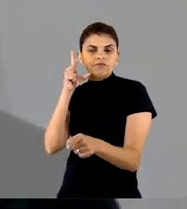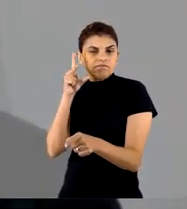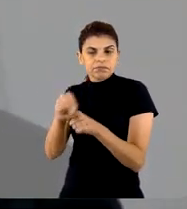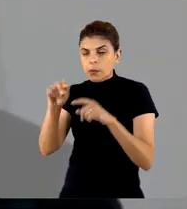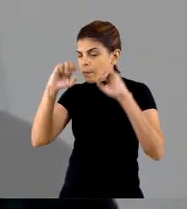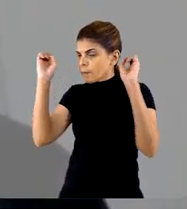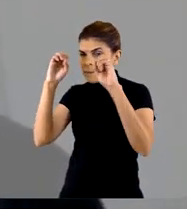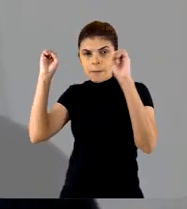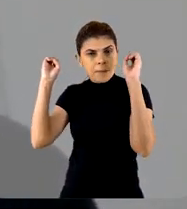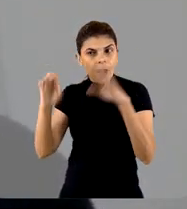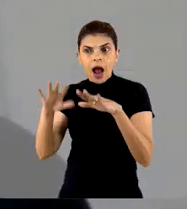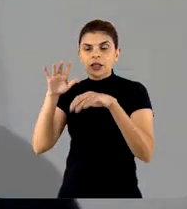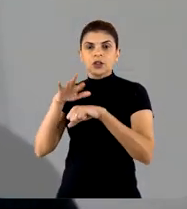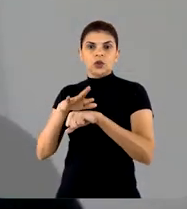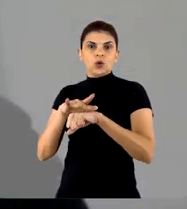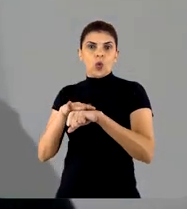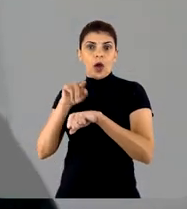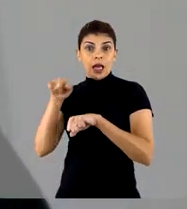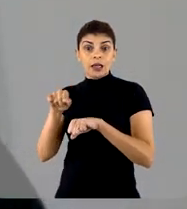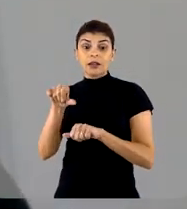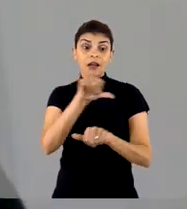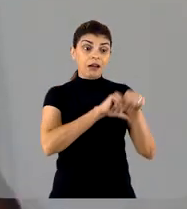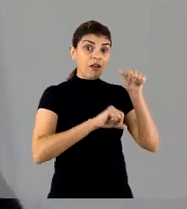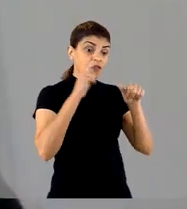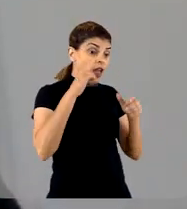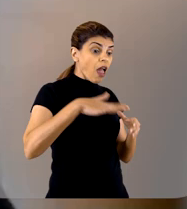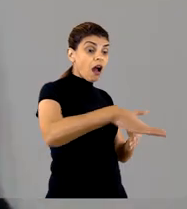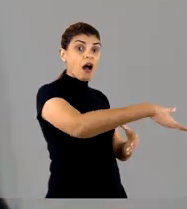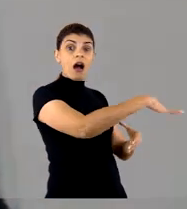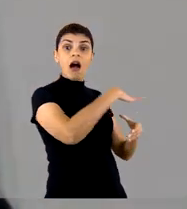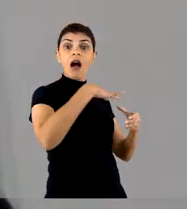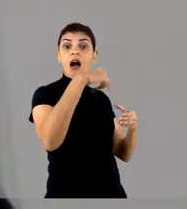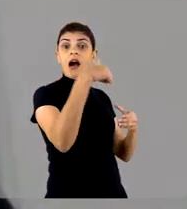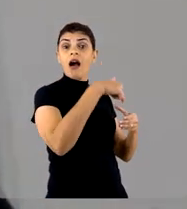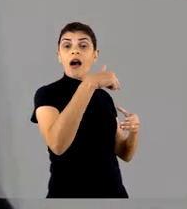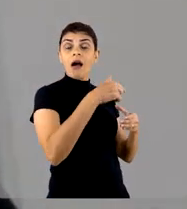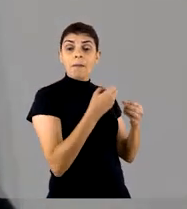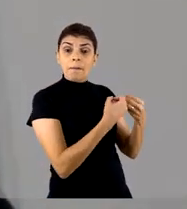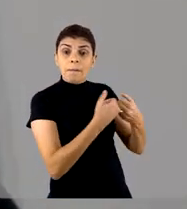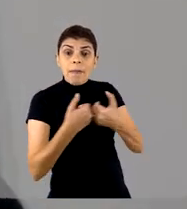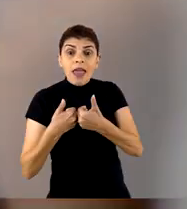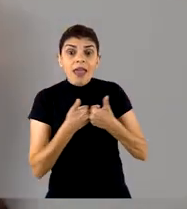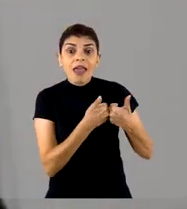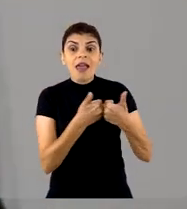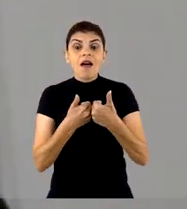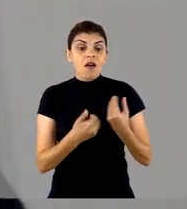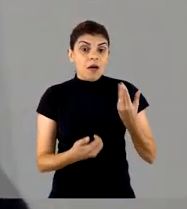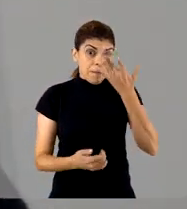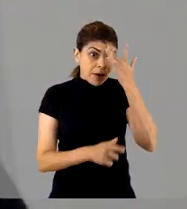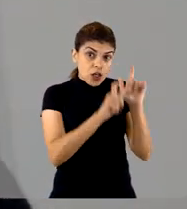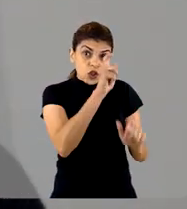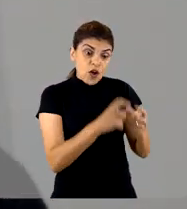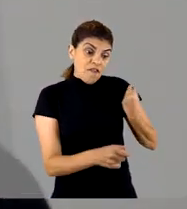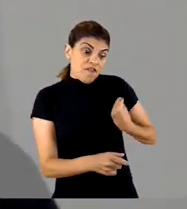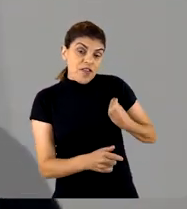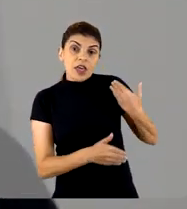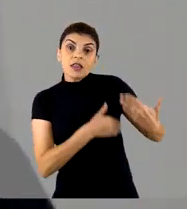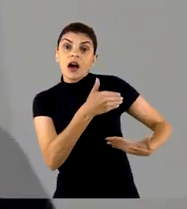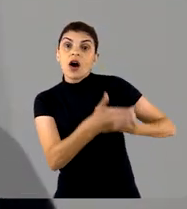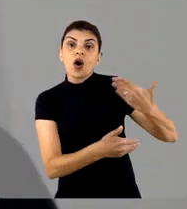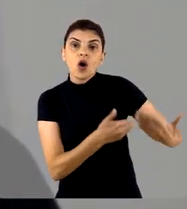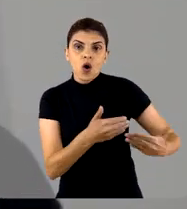né, um ponto ali da doença, se você não olhasse ao redor, né, se você não olhasse as condições de vida dessas